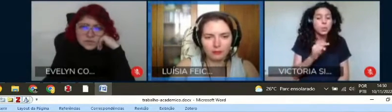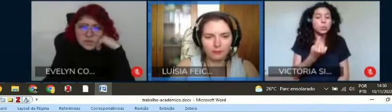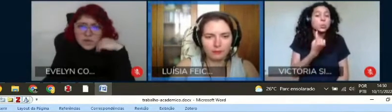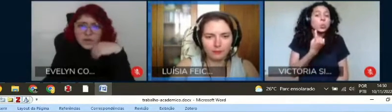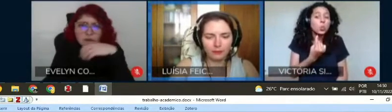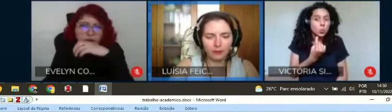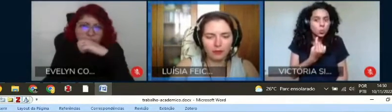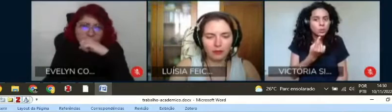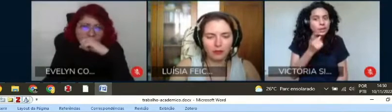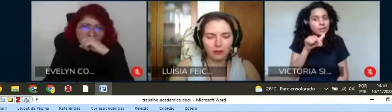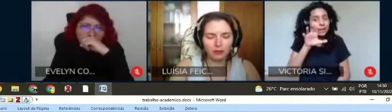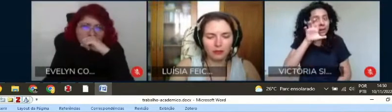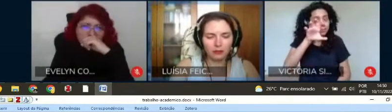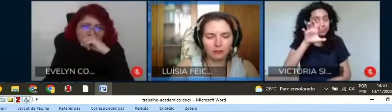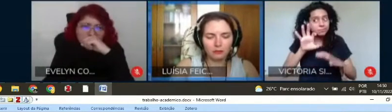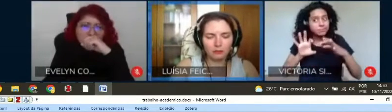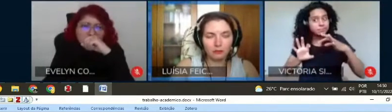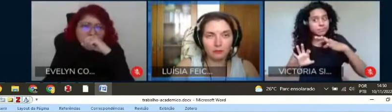silvestres,